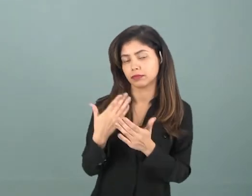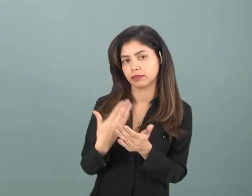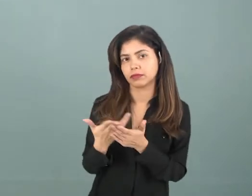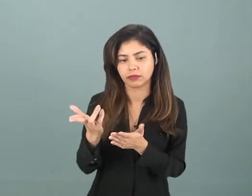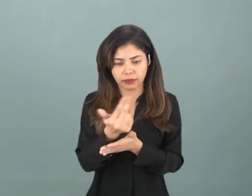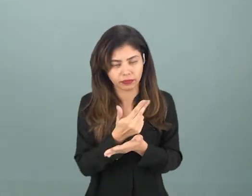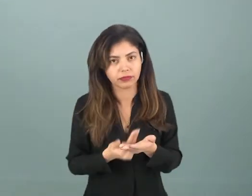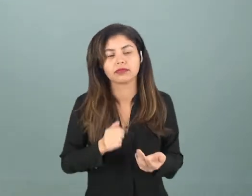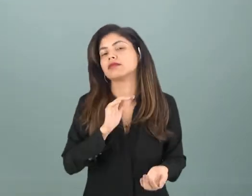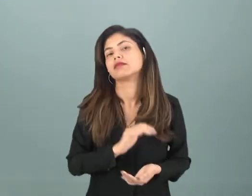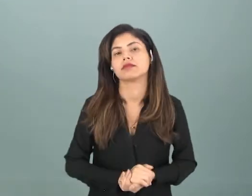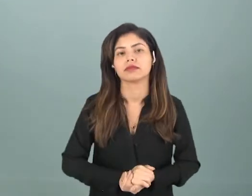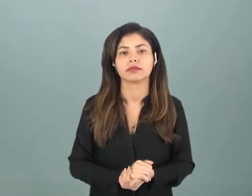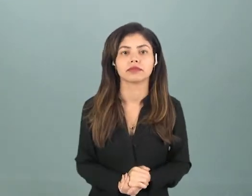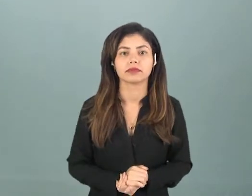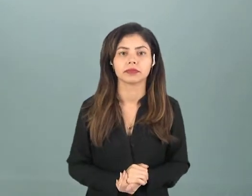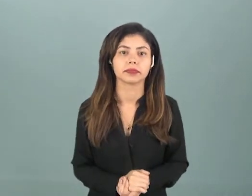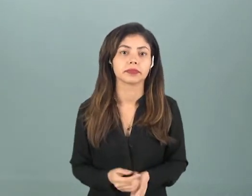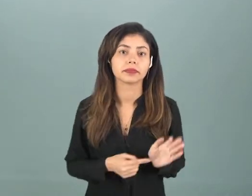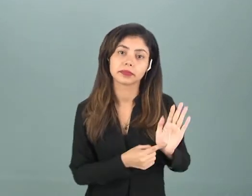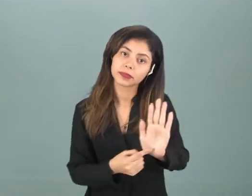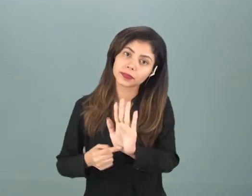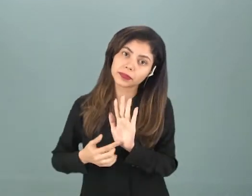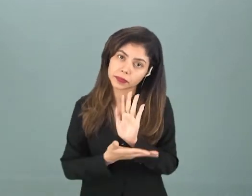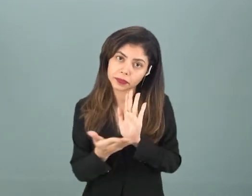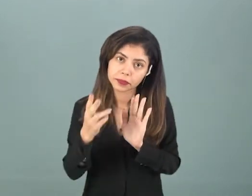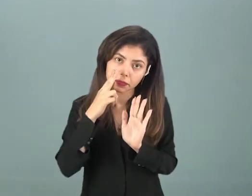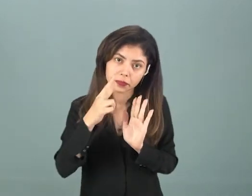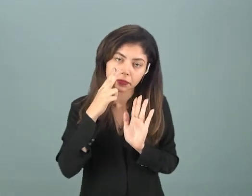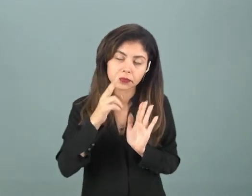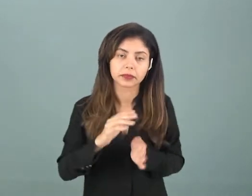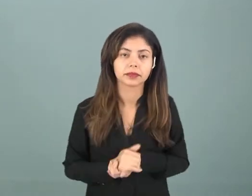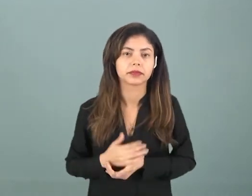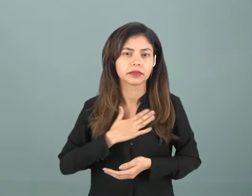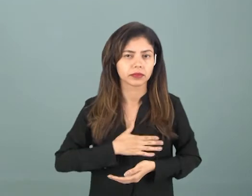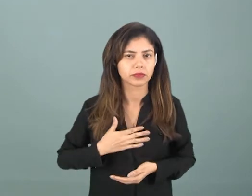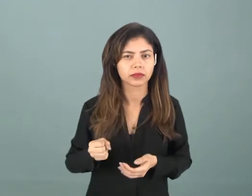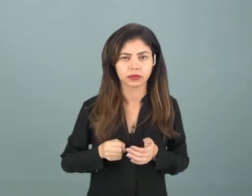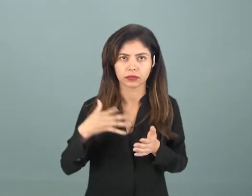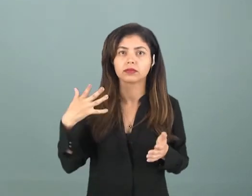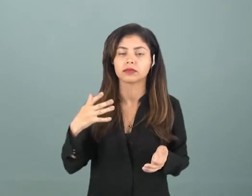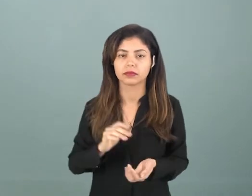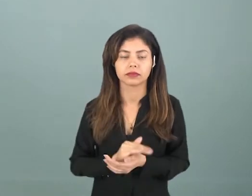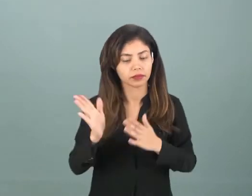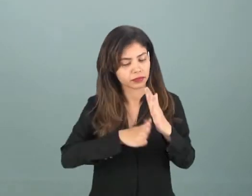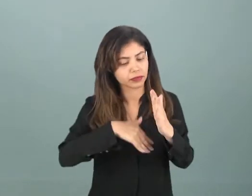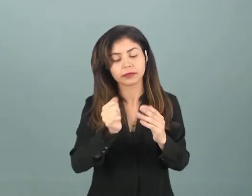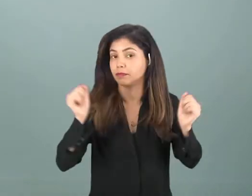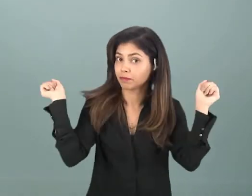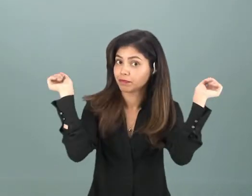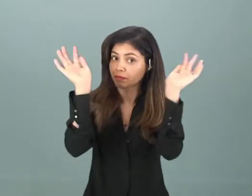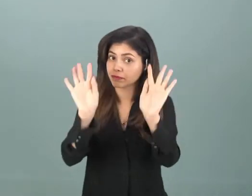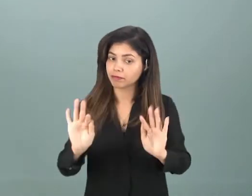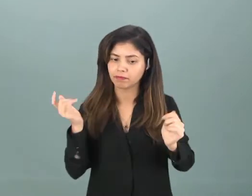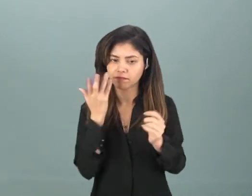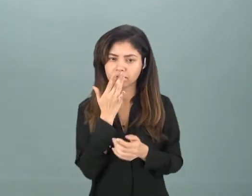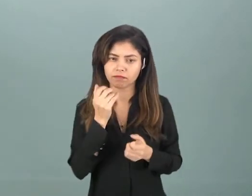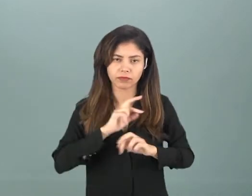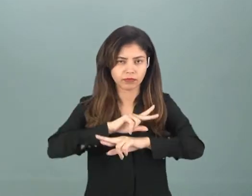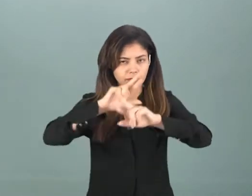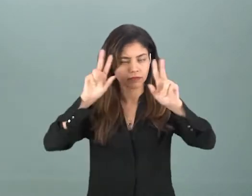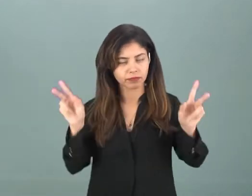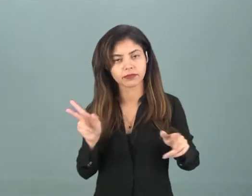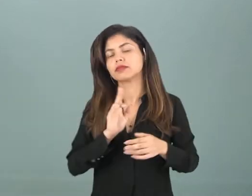né? Ele deu até aula de desenho para vocês, tá bom? Eu gosto muito das obras dele porque é uma obra alegre, tem cores vibrantes,